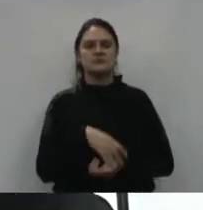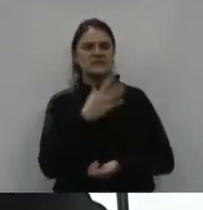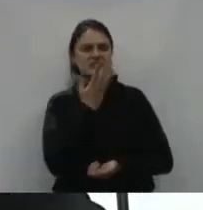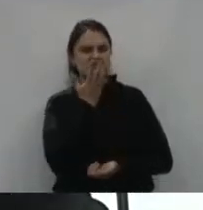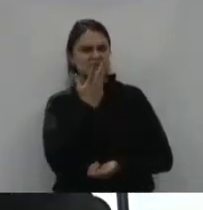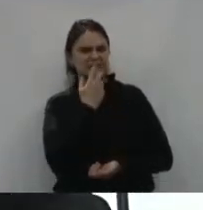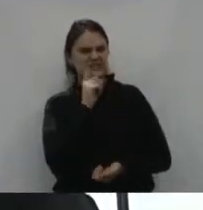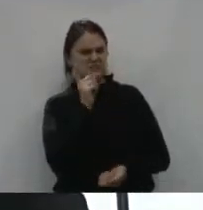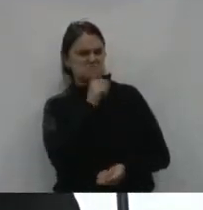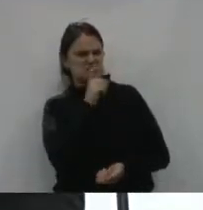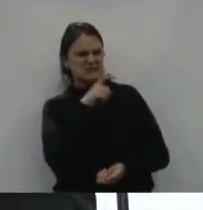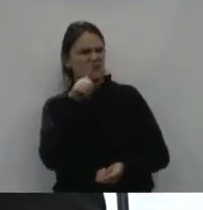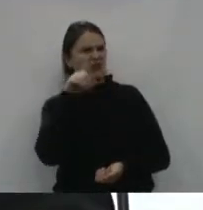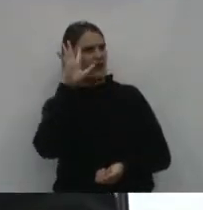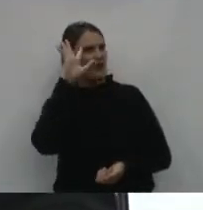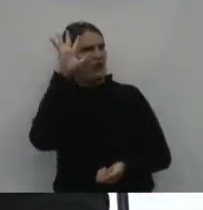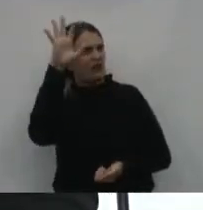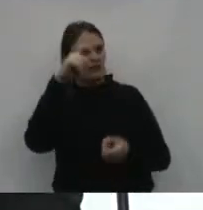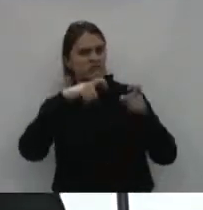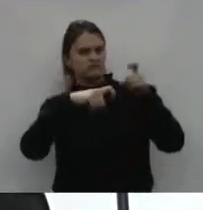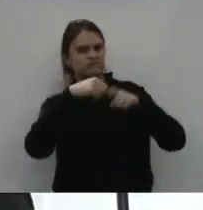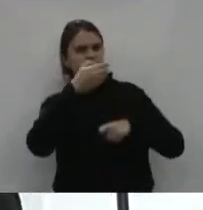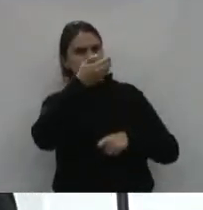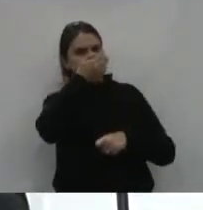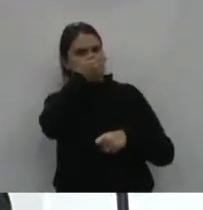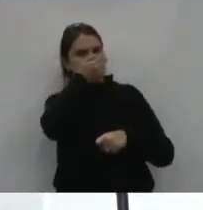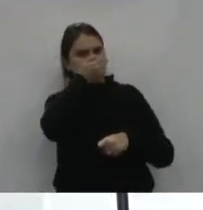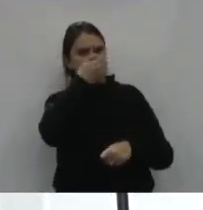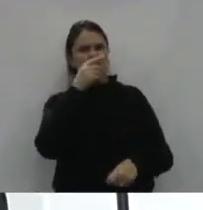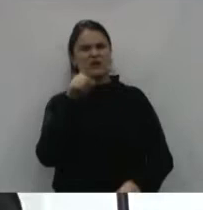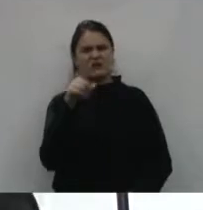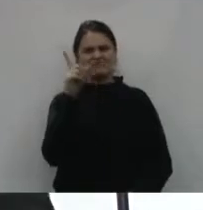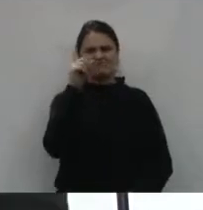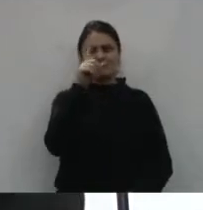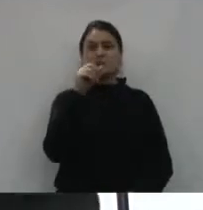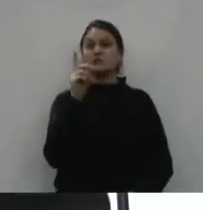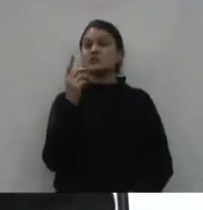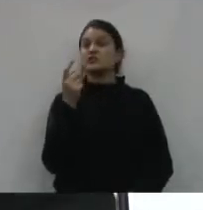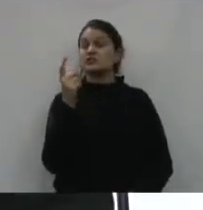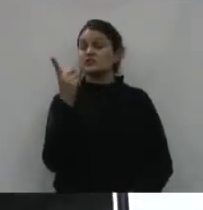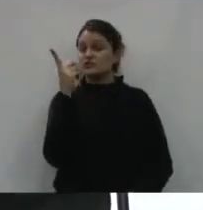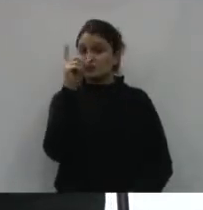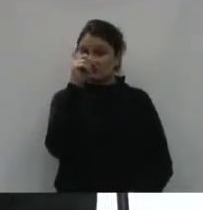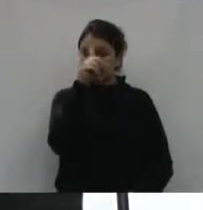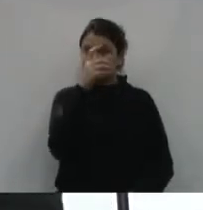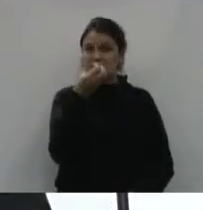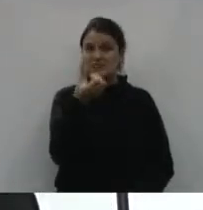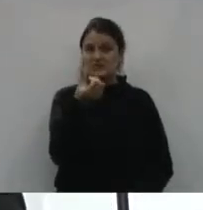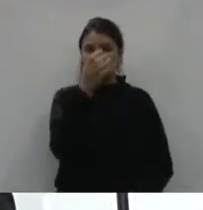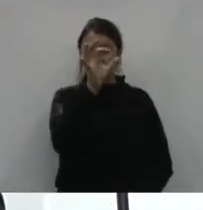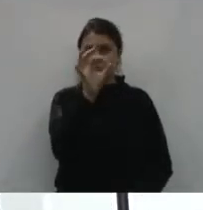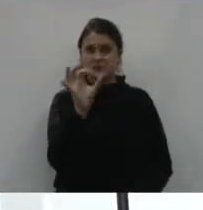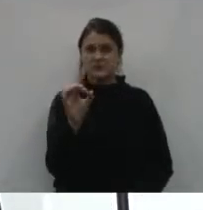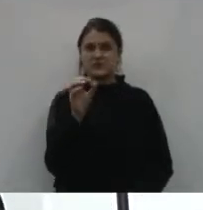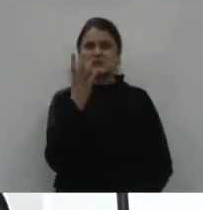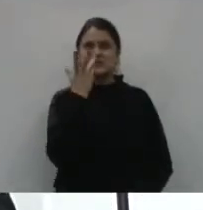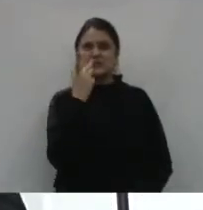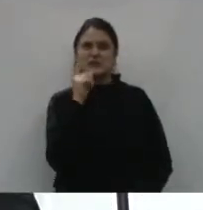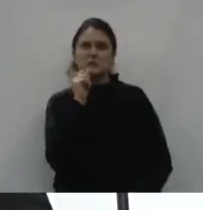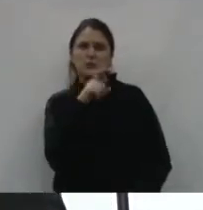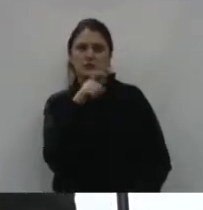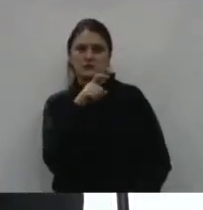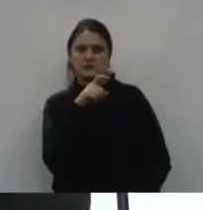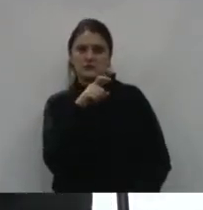criança mente inventa que é abusada sexualmente raramente a criança mente apenas 6% dos casos são